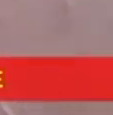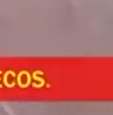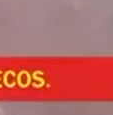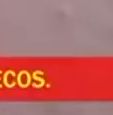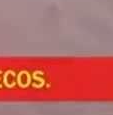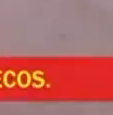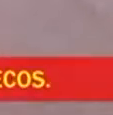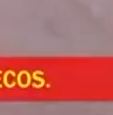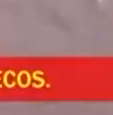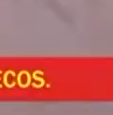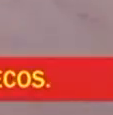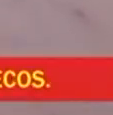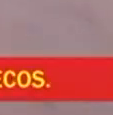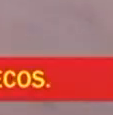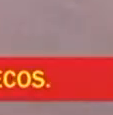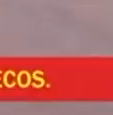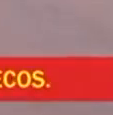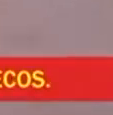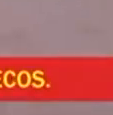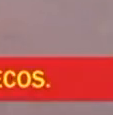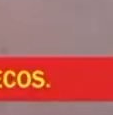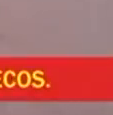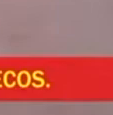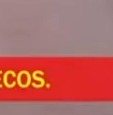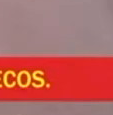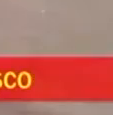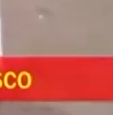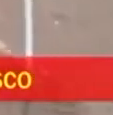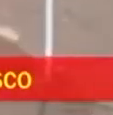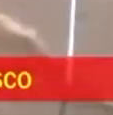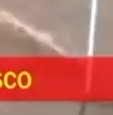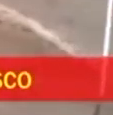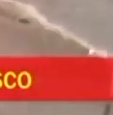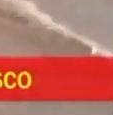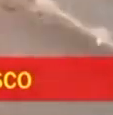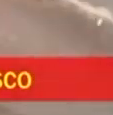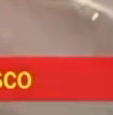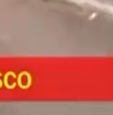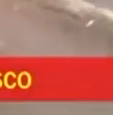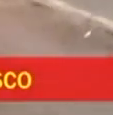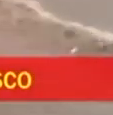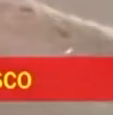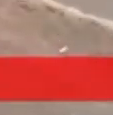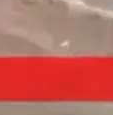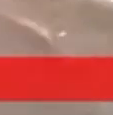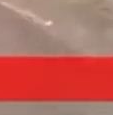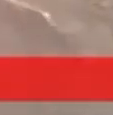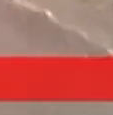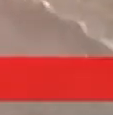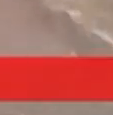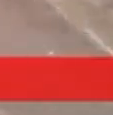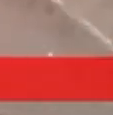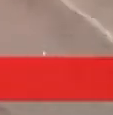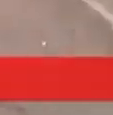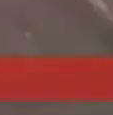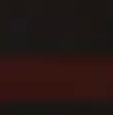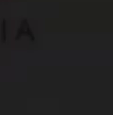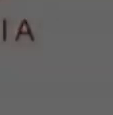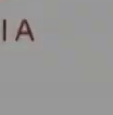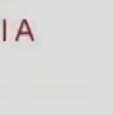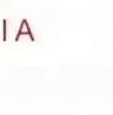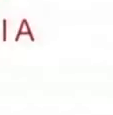abandone-o e abrigue-se em lugares altos e secos. Permanecer no veículo é um risco grave e